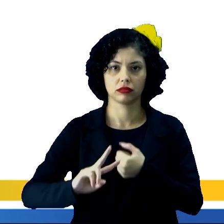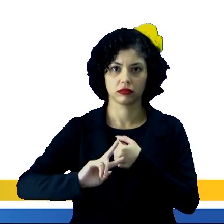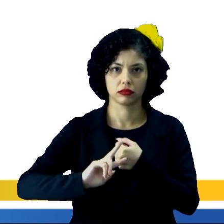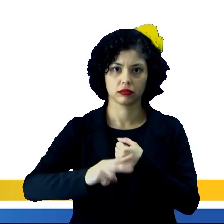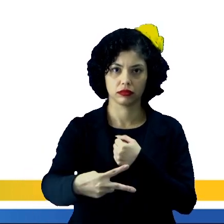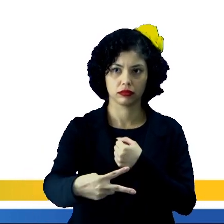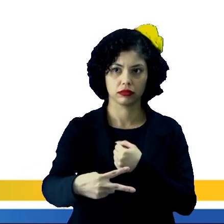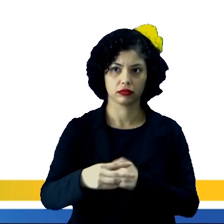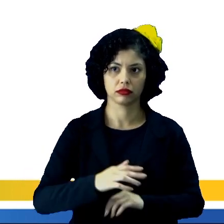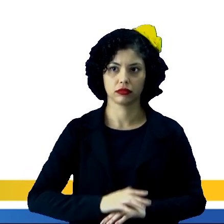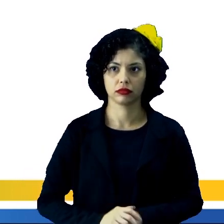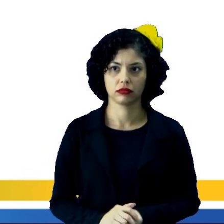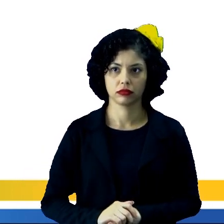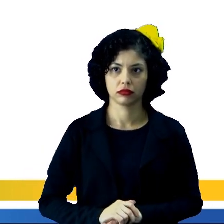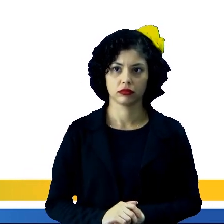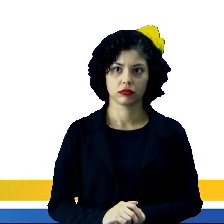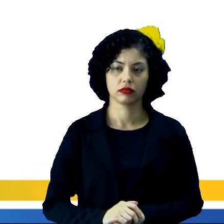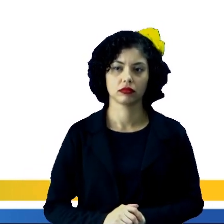consequently,